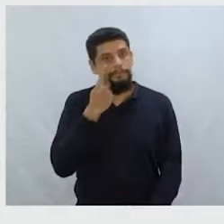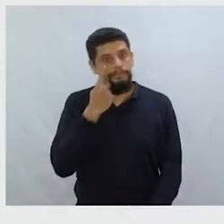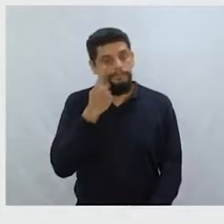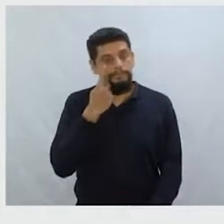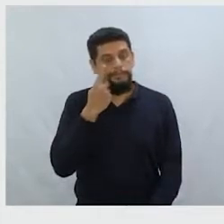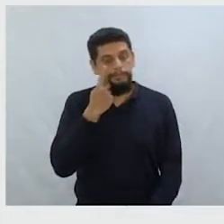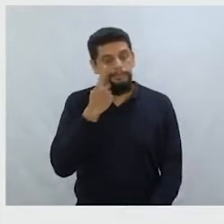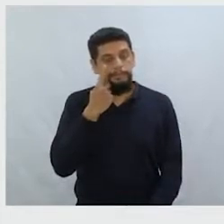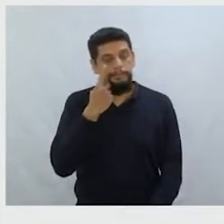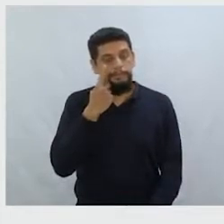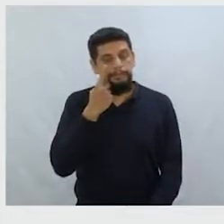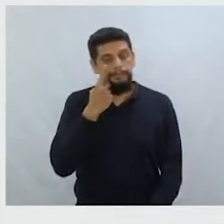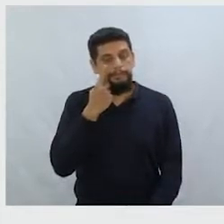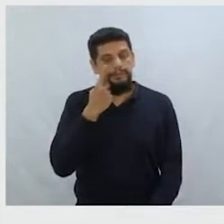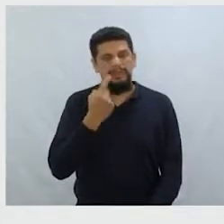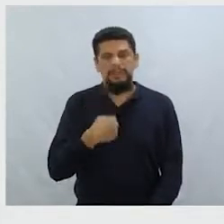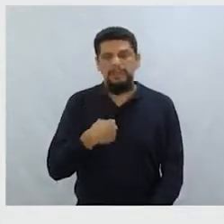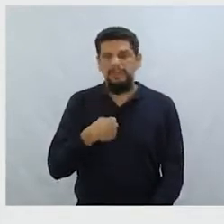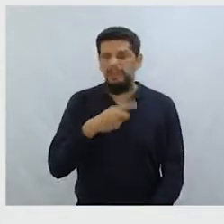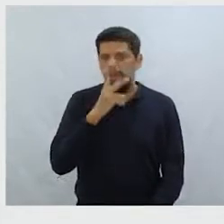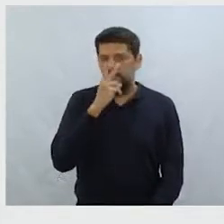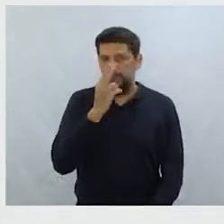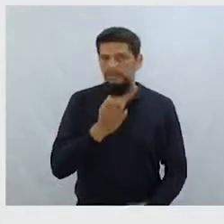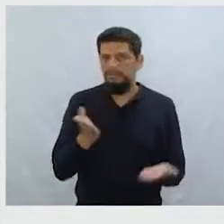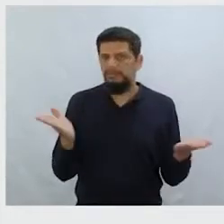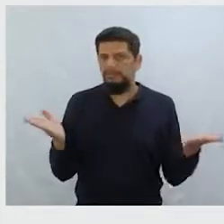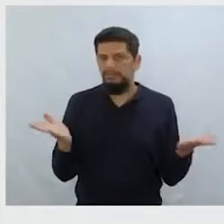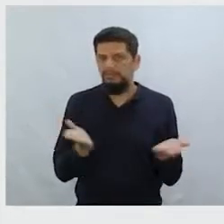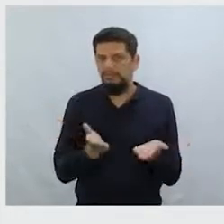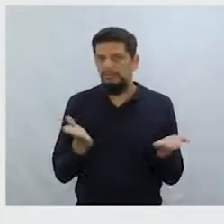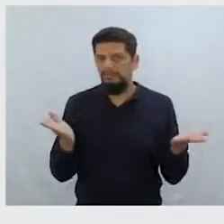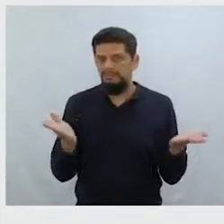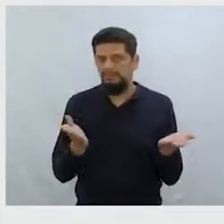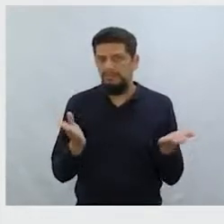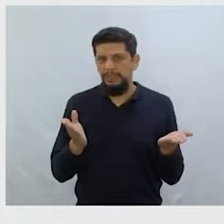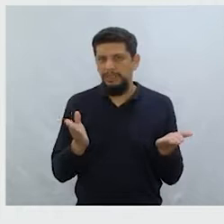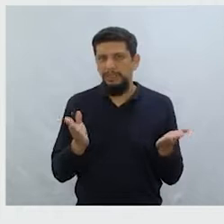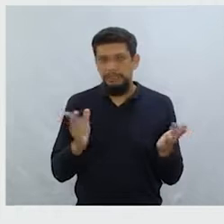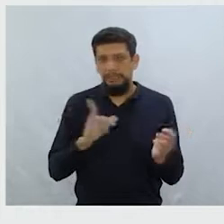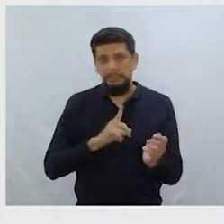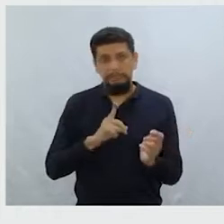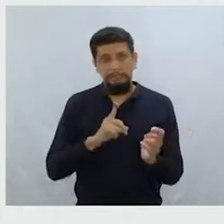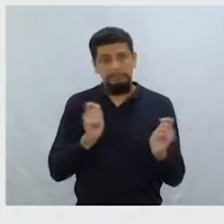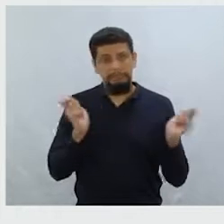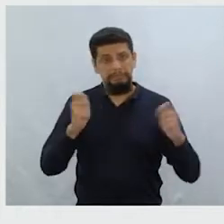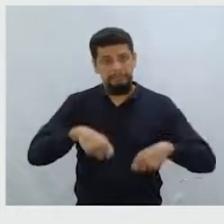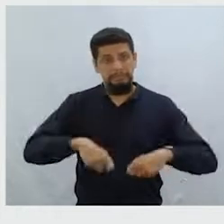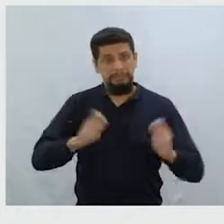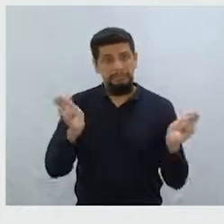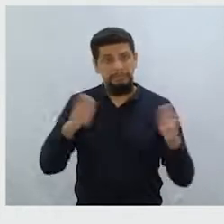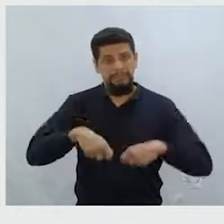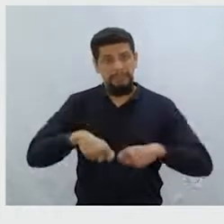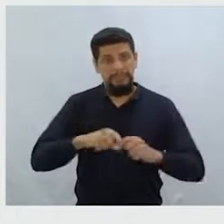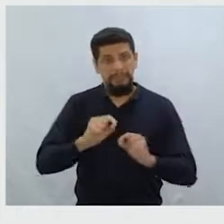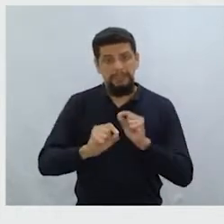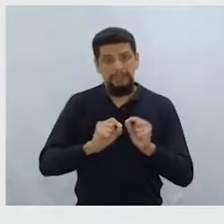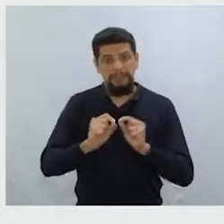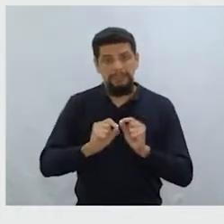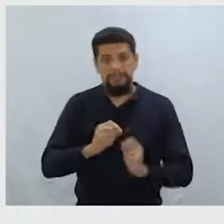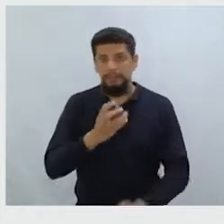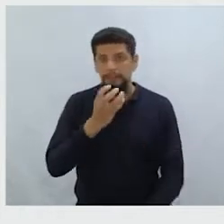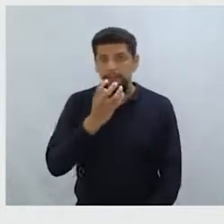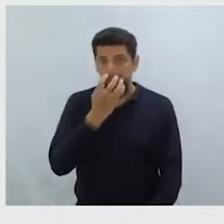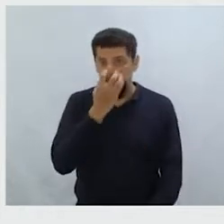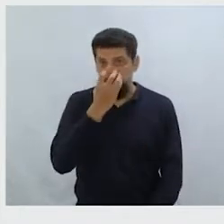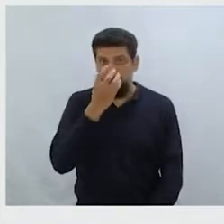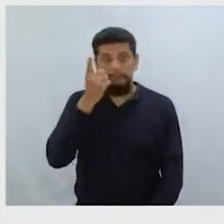Ah, olha só! Eu acho que agora tem possibilidades de